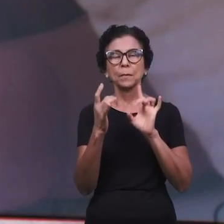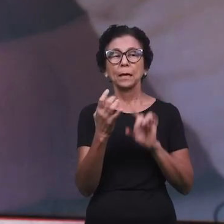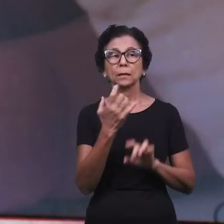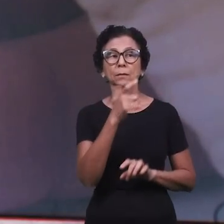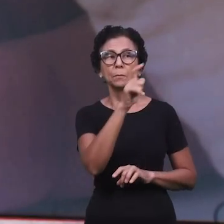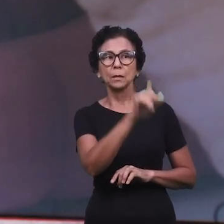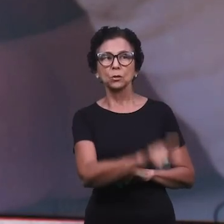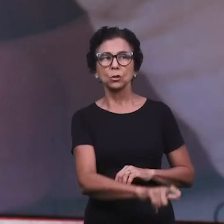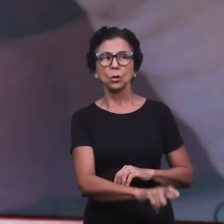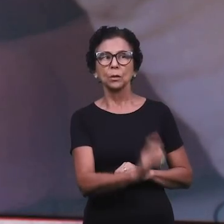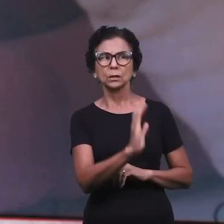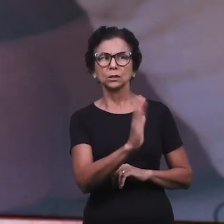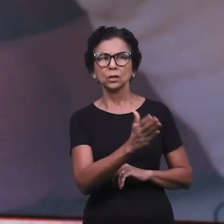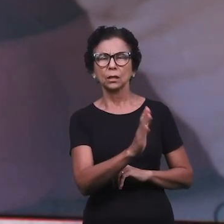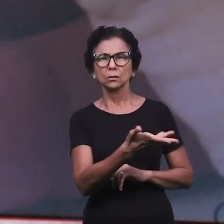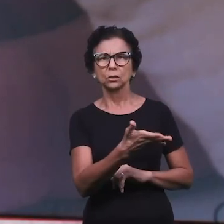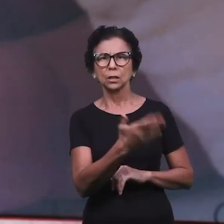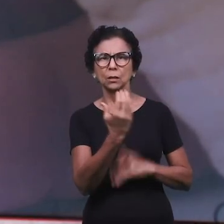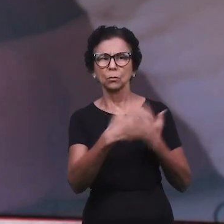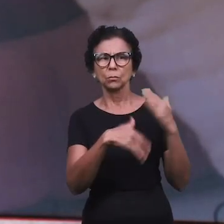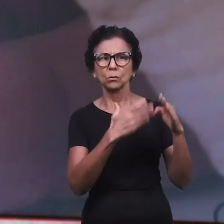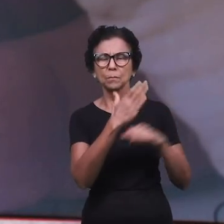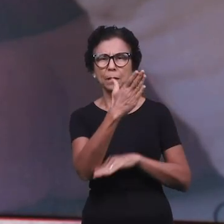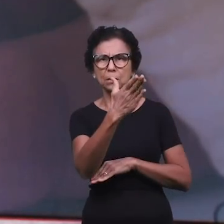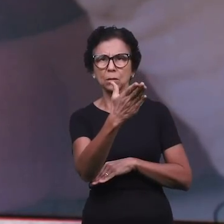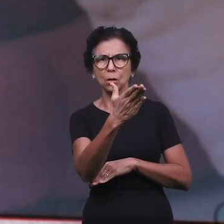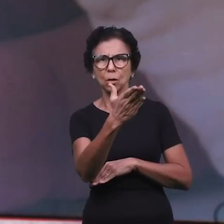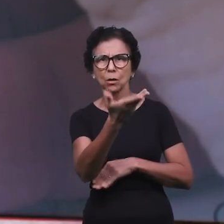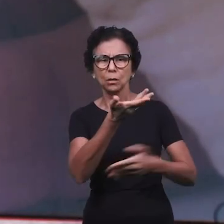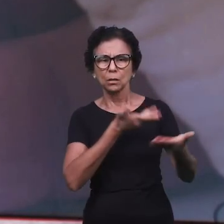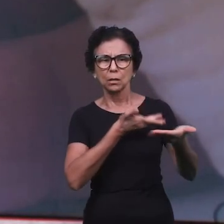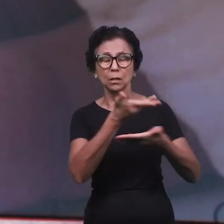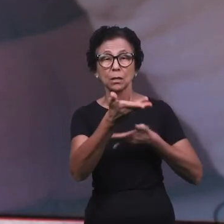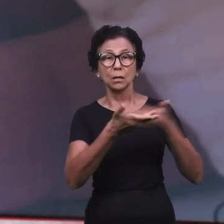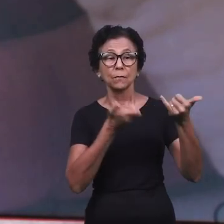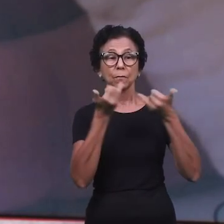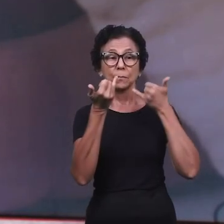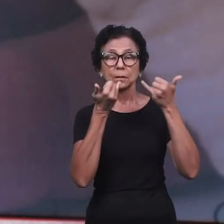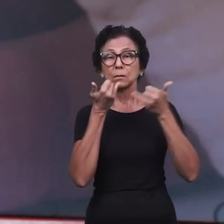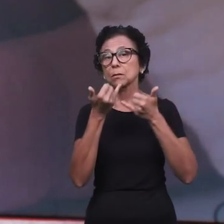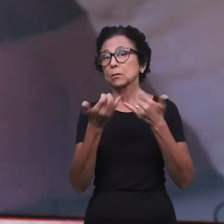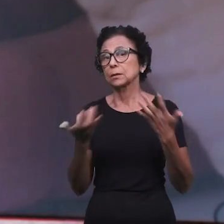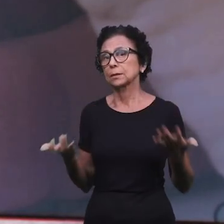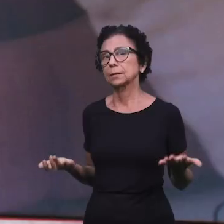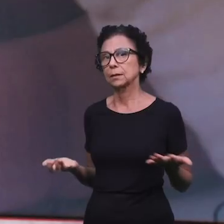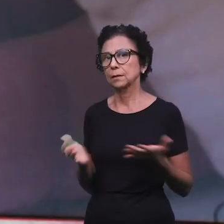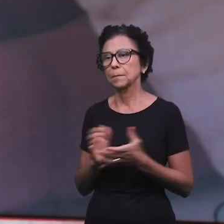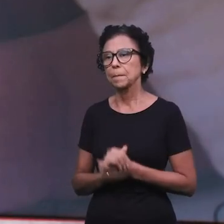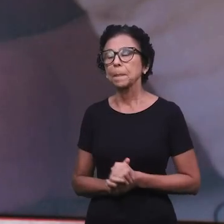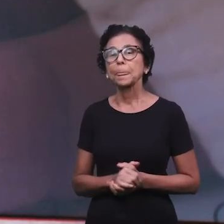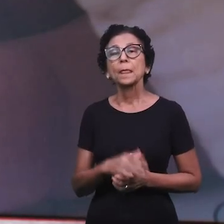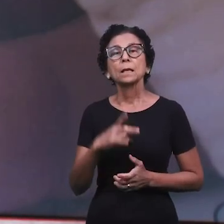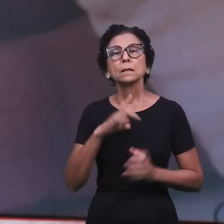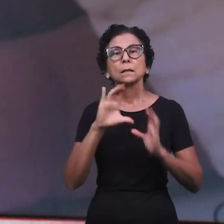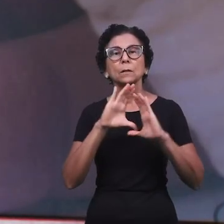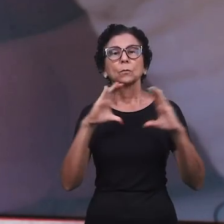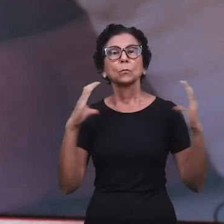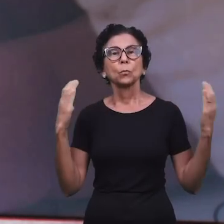de outros concurseiros, né? Trocar informações sobre materiais eficazes, né? Hoje em dia você tem